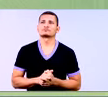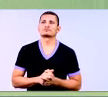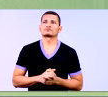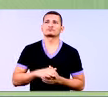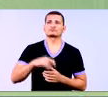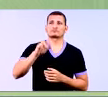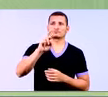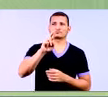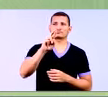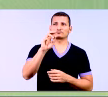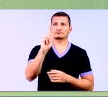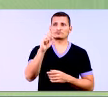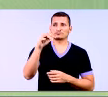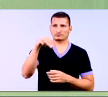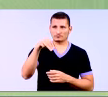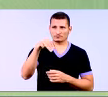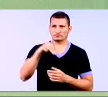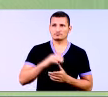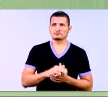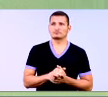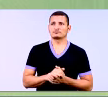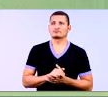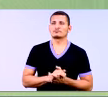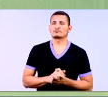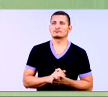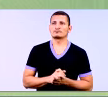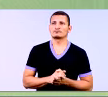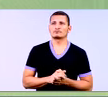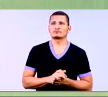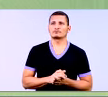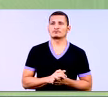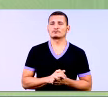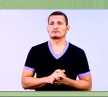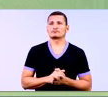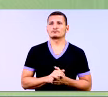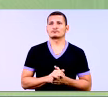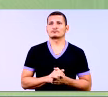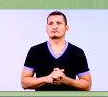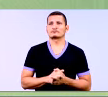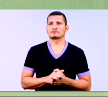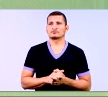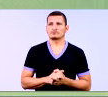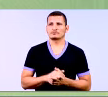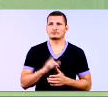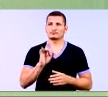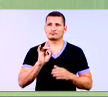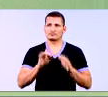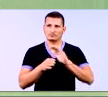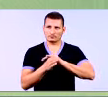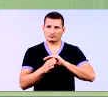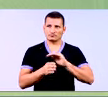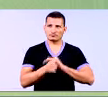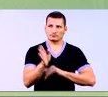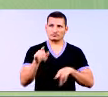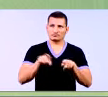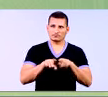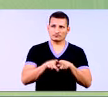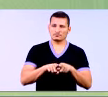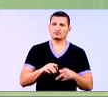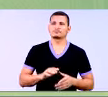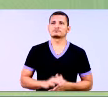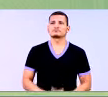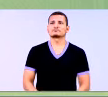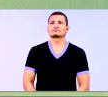memória, tá vendo? Não é diretamente, é com a memória, aqui a gente vai ver daqui a pouquinho, com os dispositivos de entrada e saída e assim por diante,